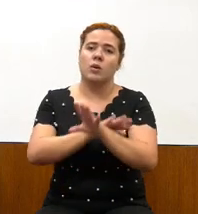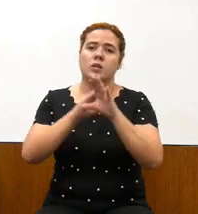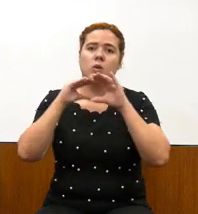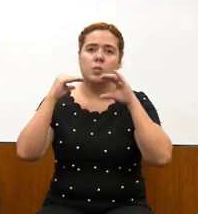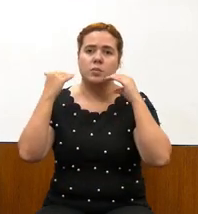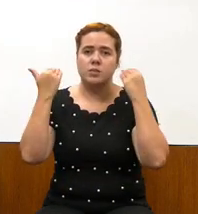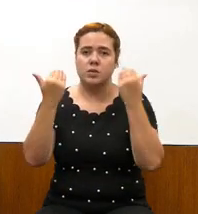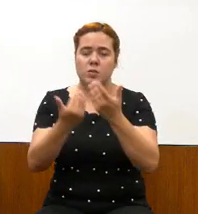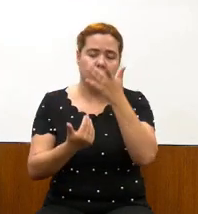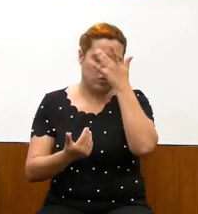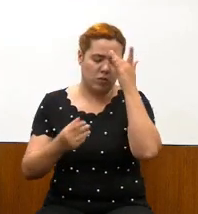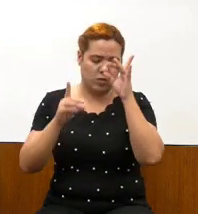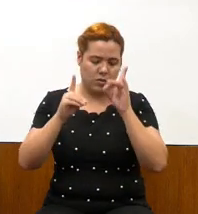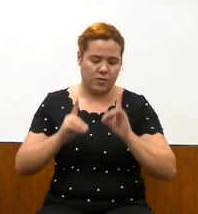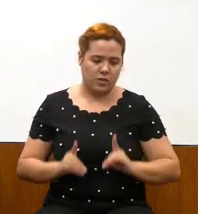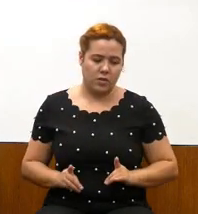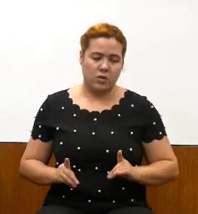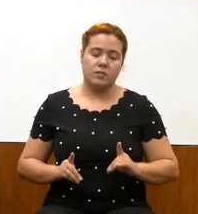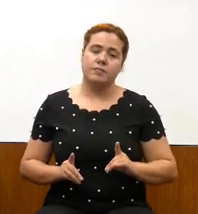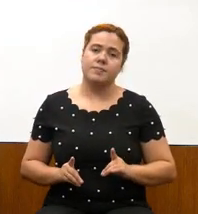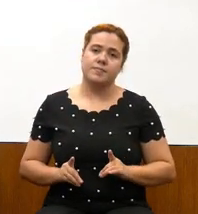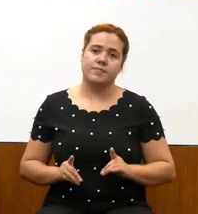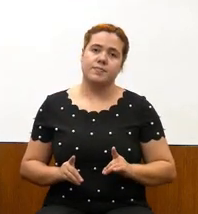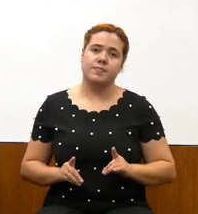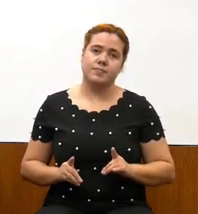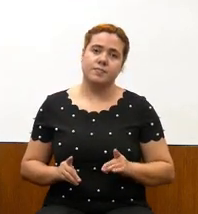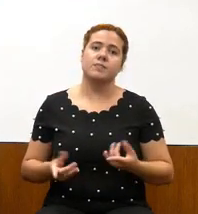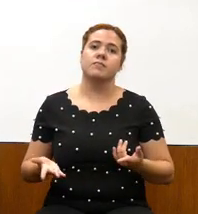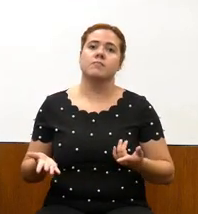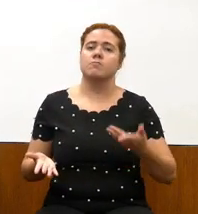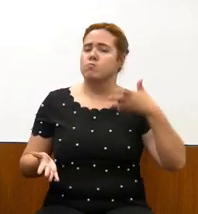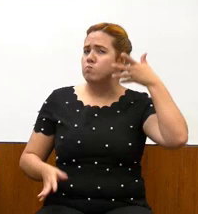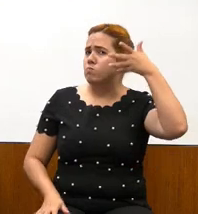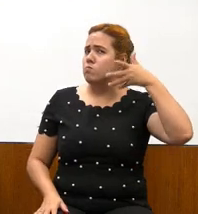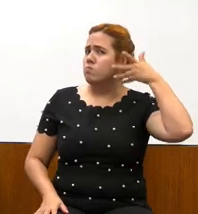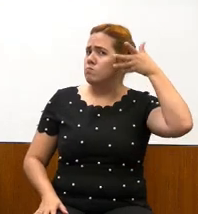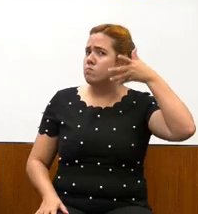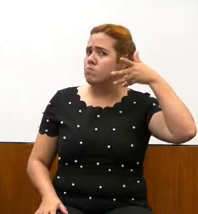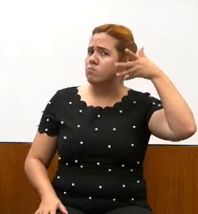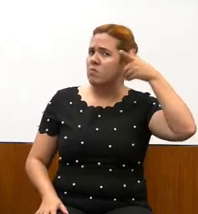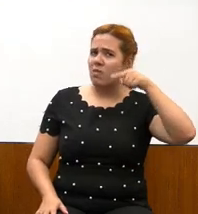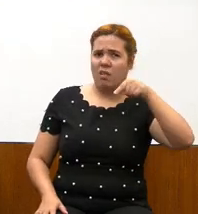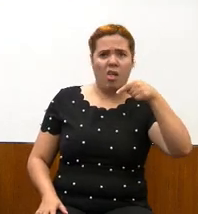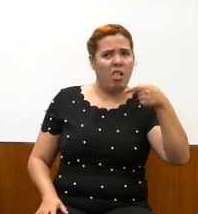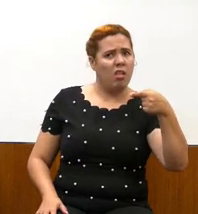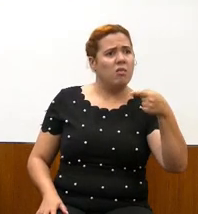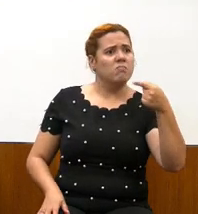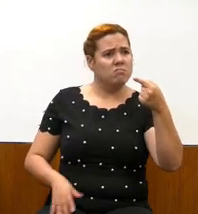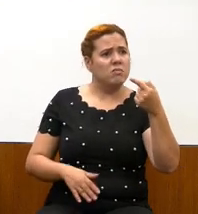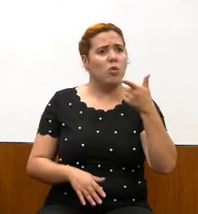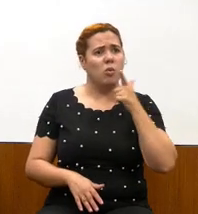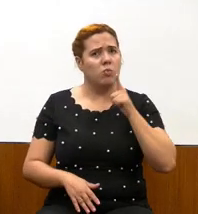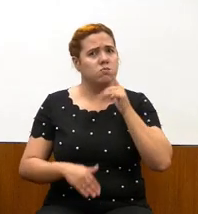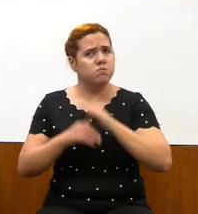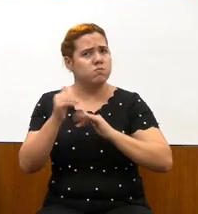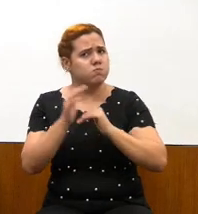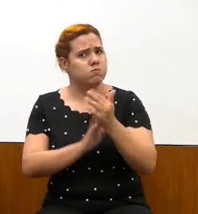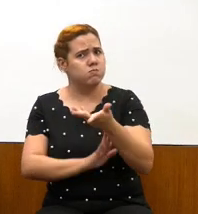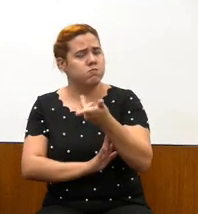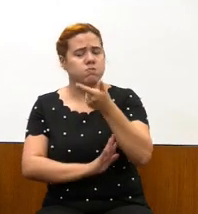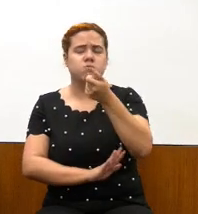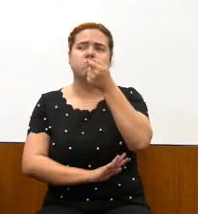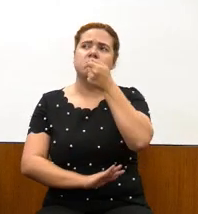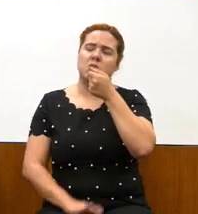com deficiência, e nada melhor do que fechar com um palestrante gabaritado, preparado, como foi o caso do